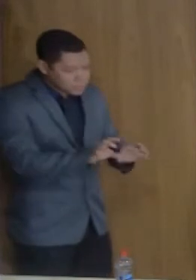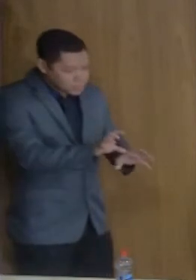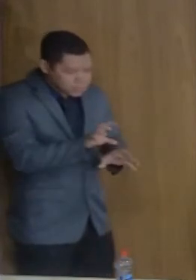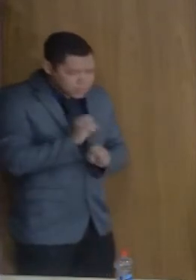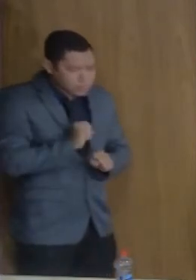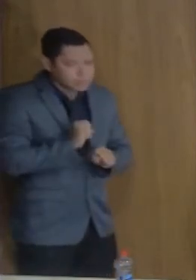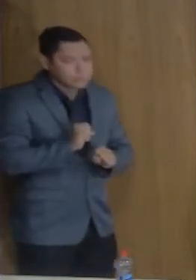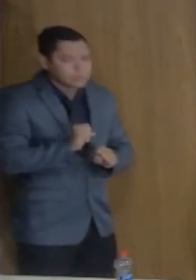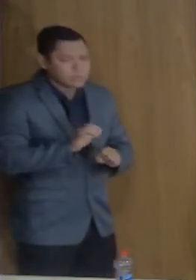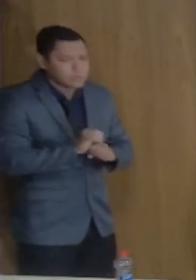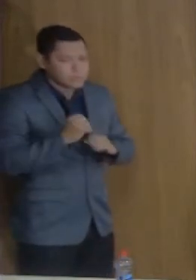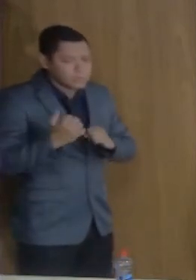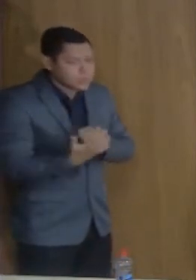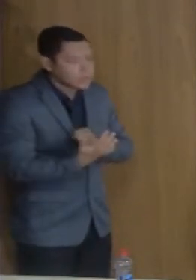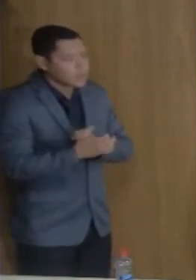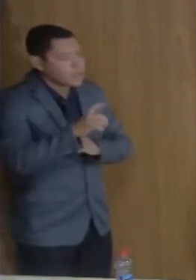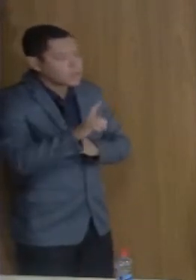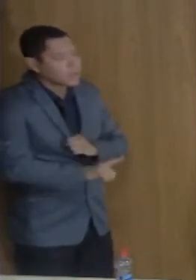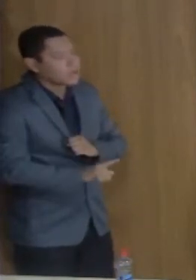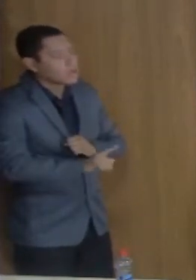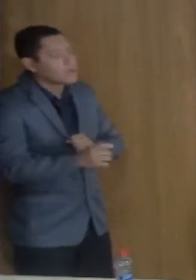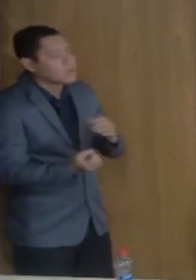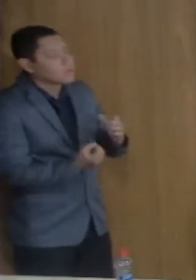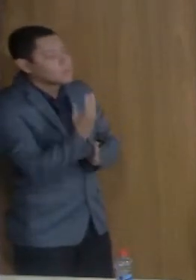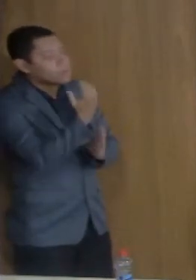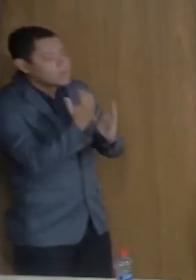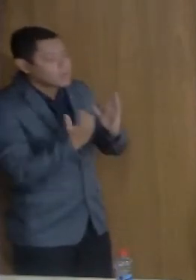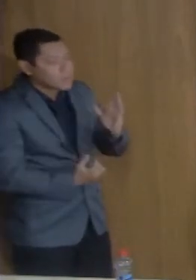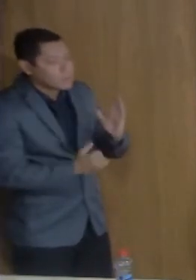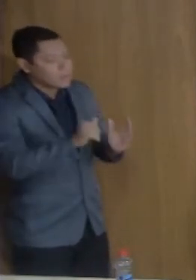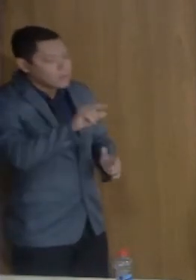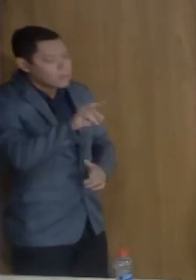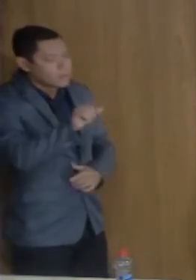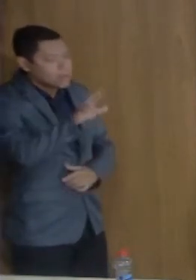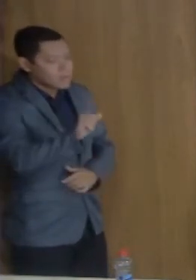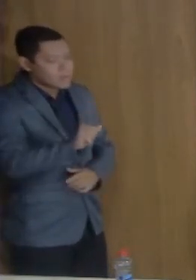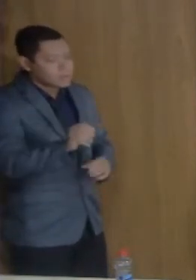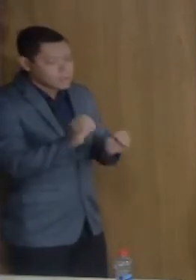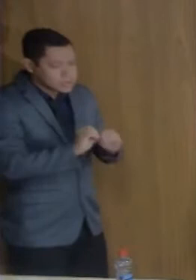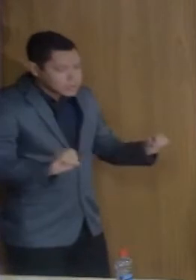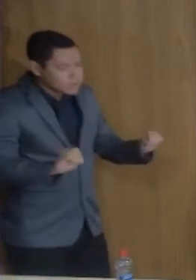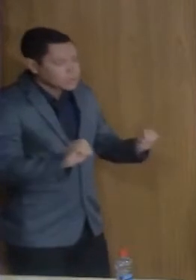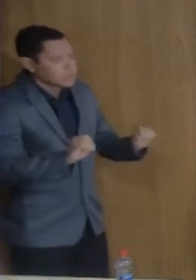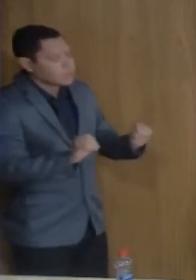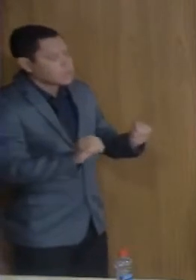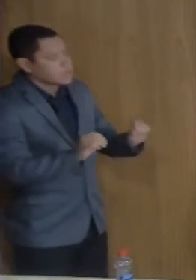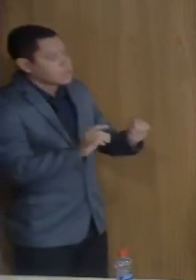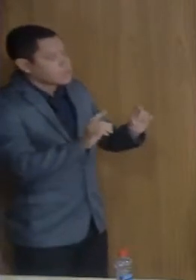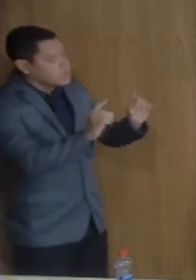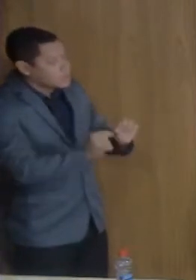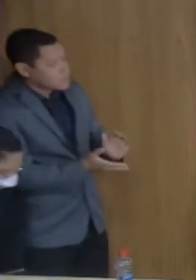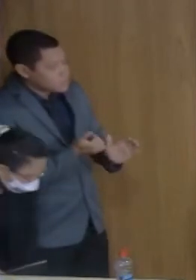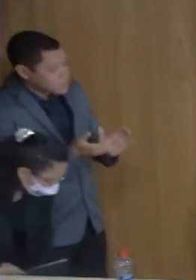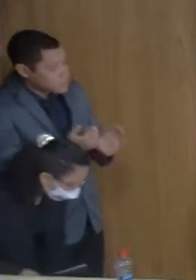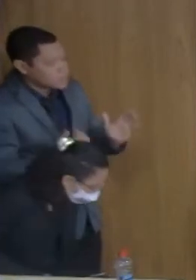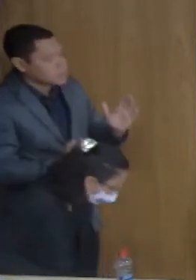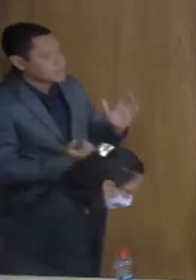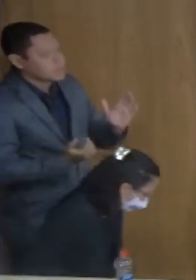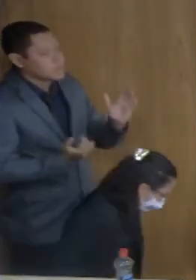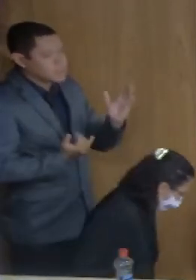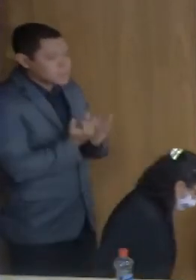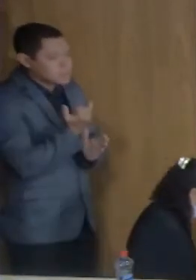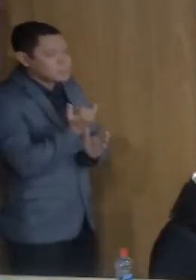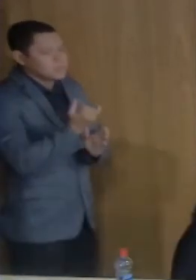a criação do programa Alvará Zero, que ampliou o alcance da isenção de taxa de licença e verificação fiscal